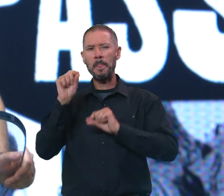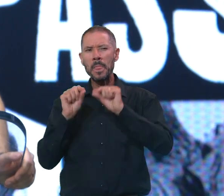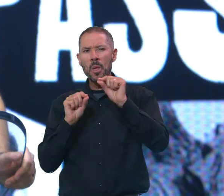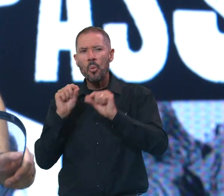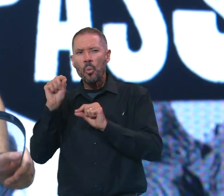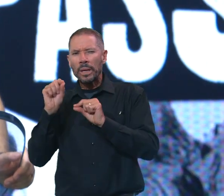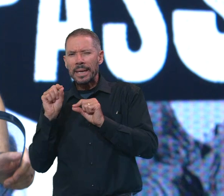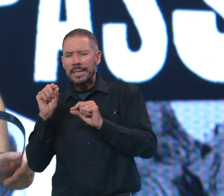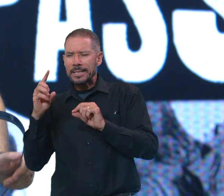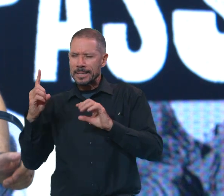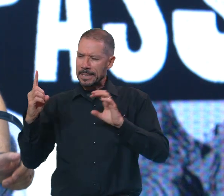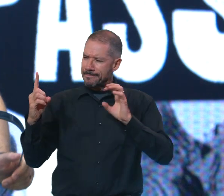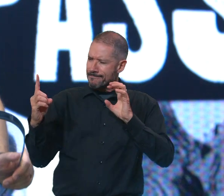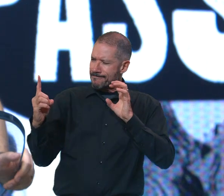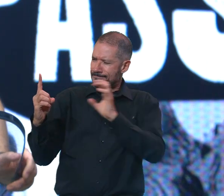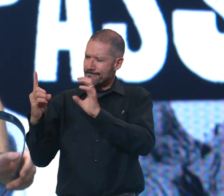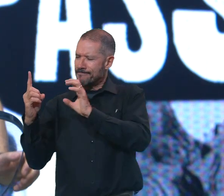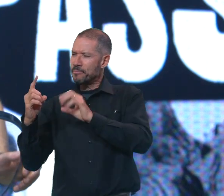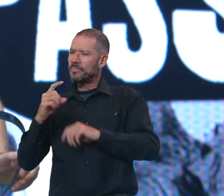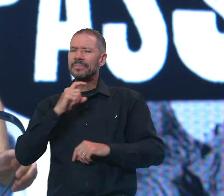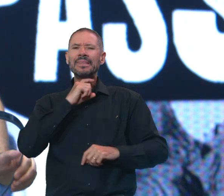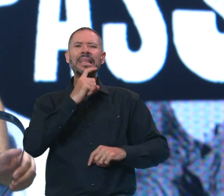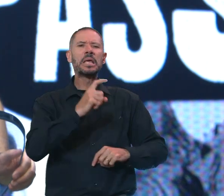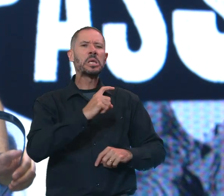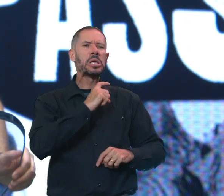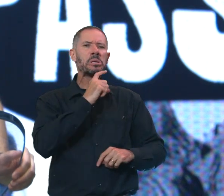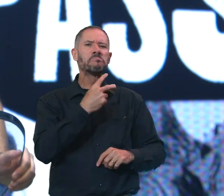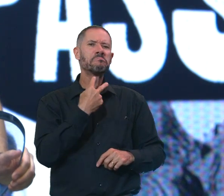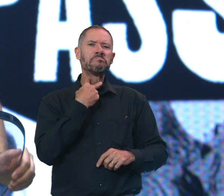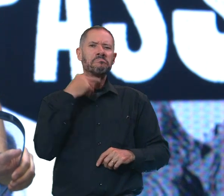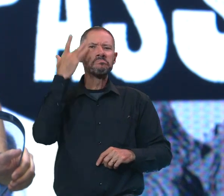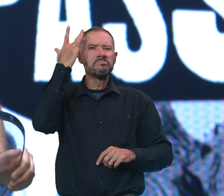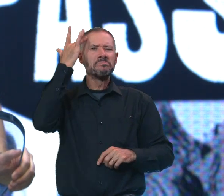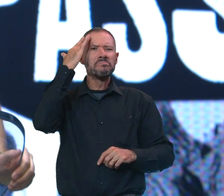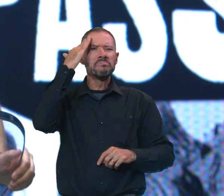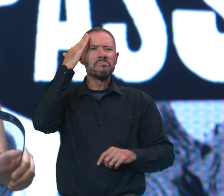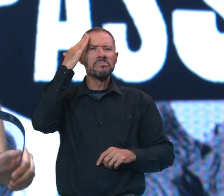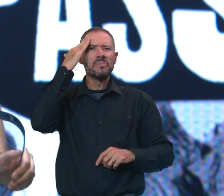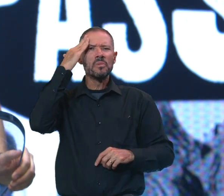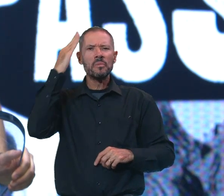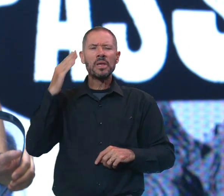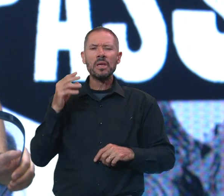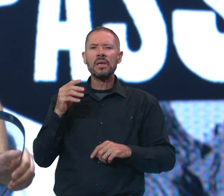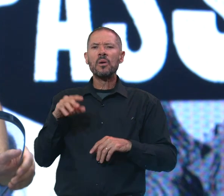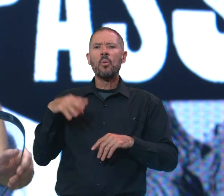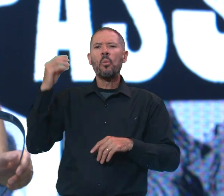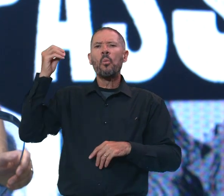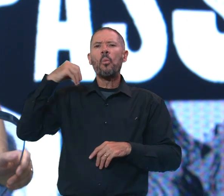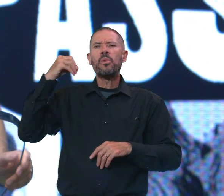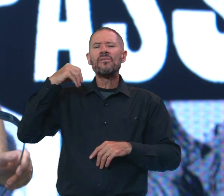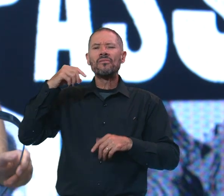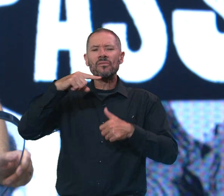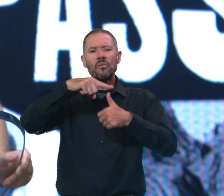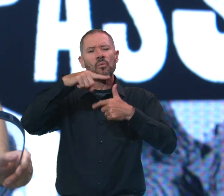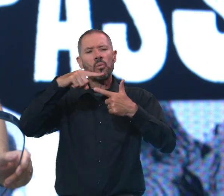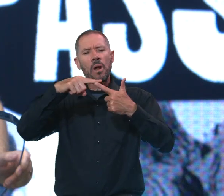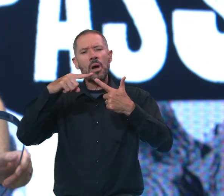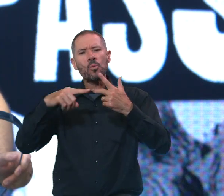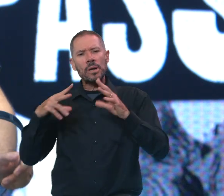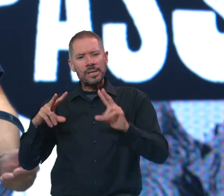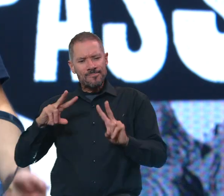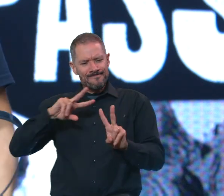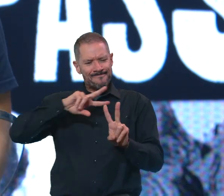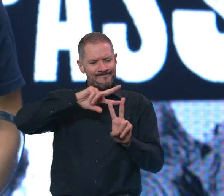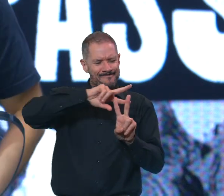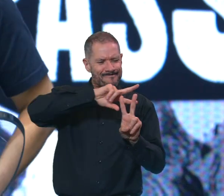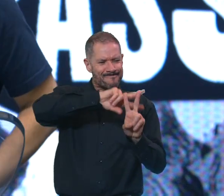te assombrado? O que ninguém pode saber? Qual é o ponto fraco que tem te aprisionado